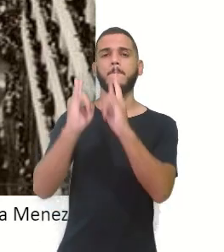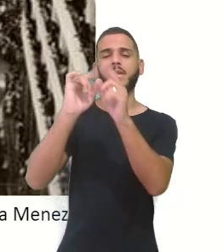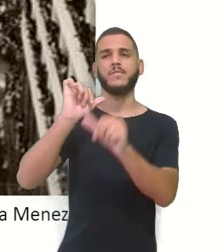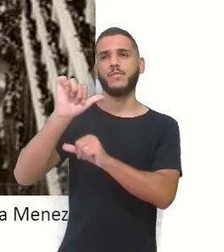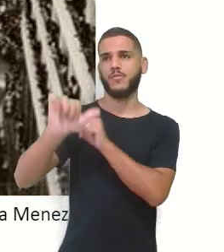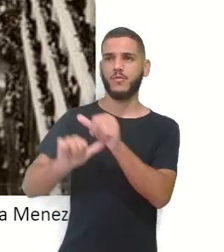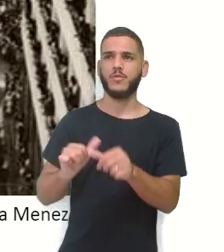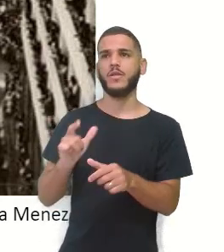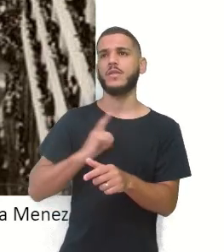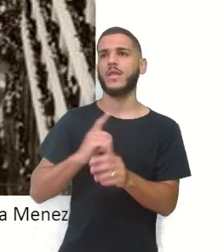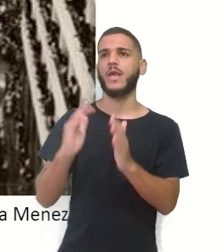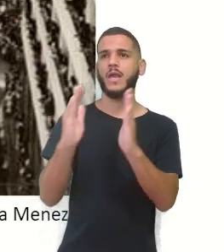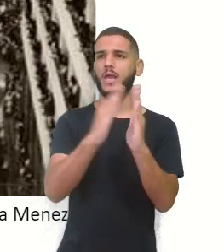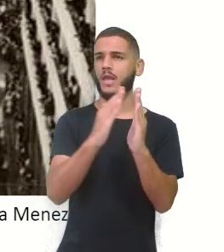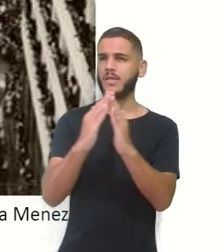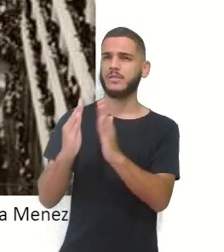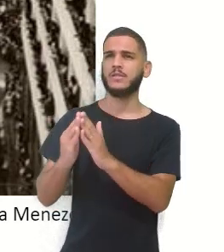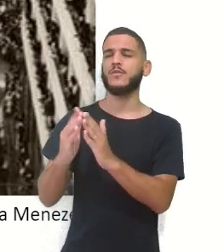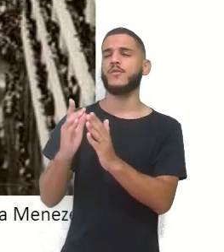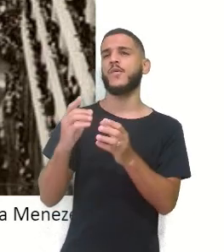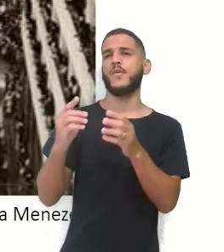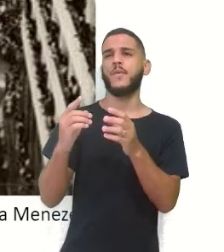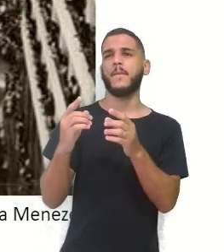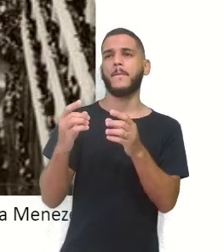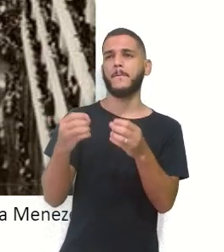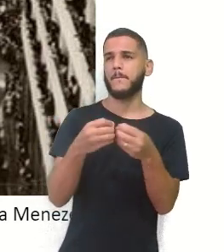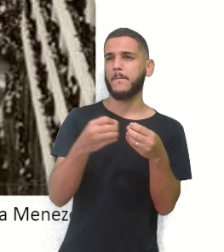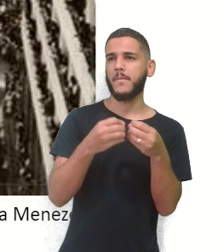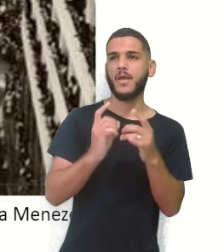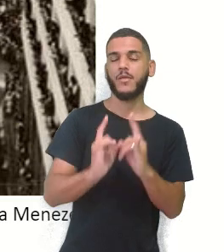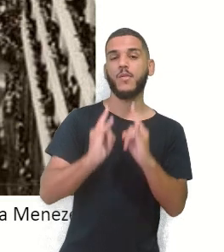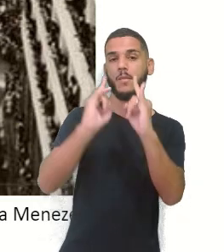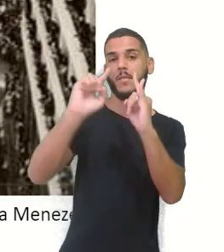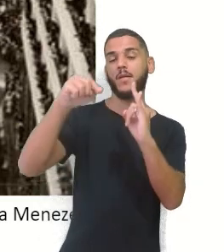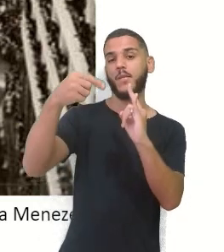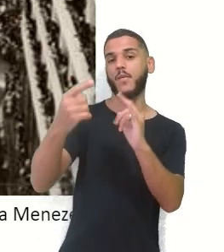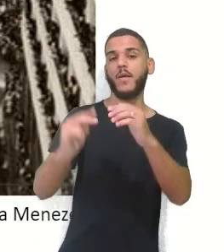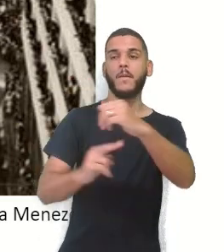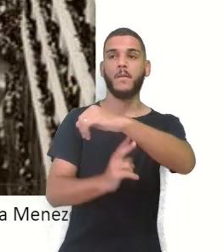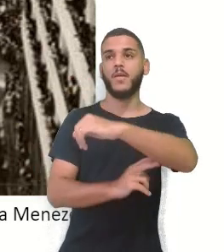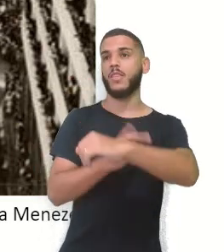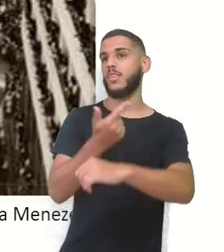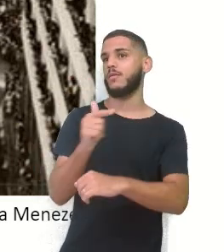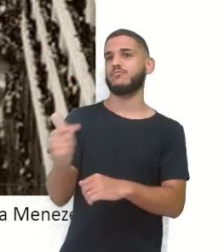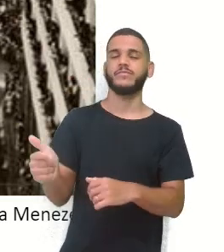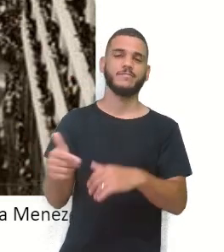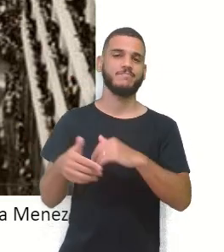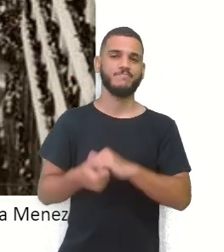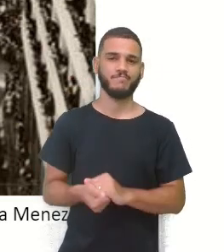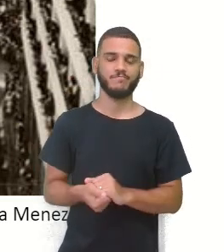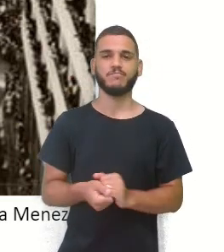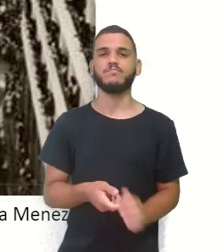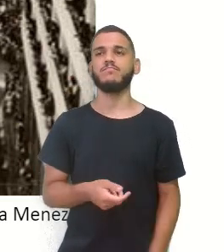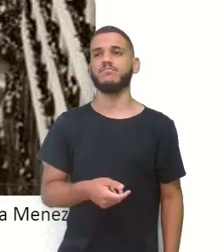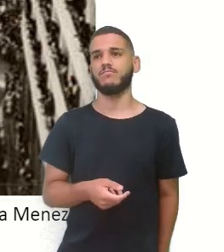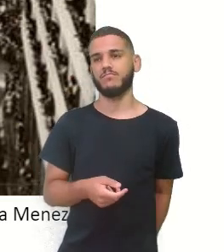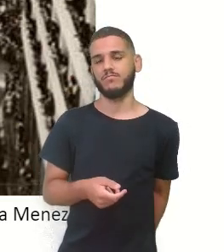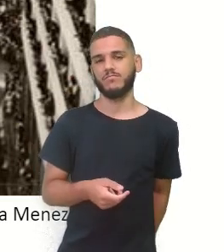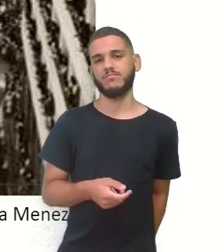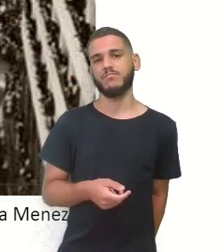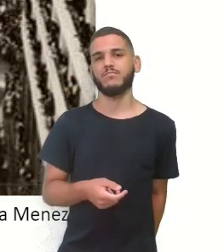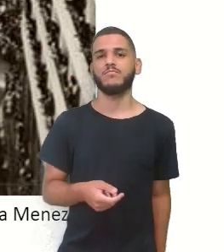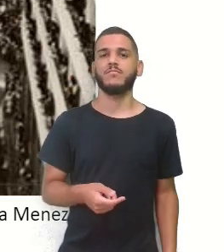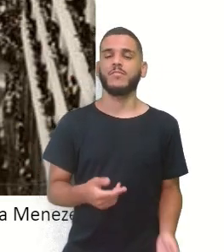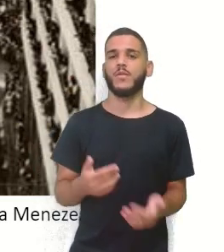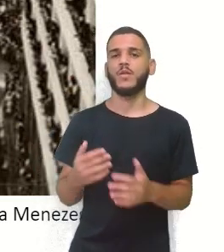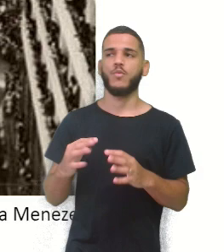maioria daqueles casarões que tem ali pelo canto do prédio alto, do outro lado da ponte, eles já não existem mais, né? Sim, a maioria hoje deles, são prédios, não é?